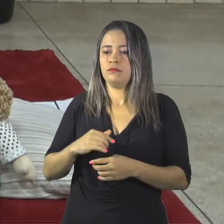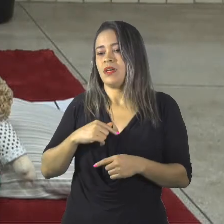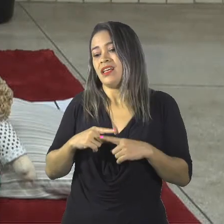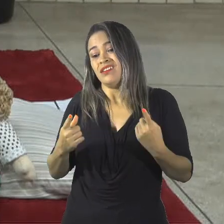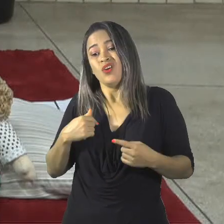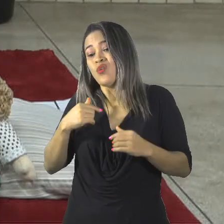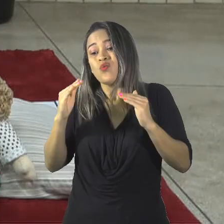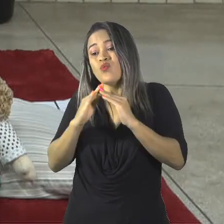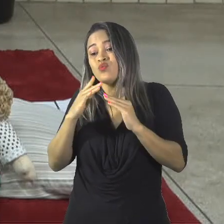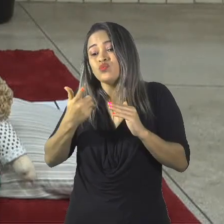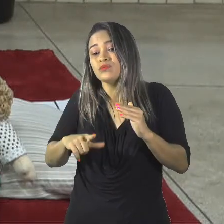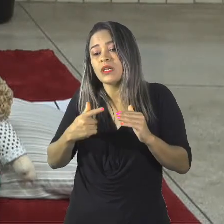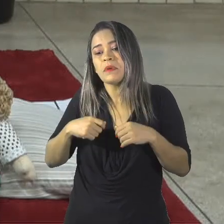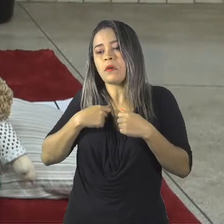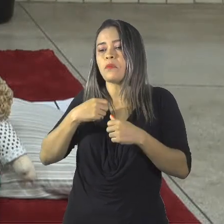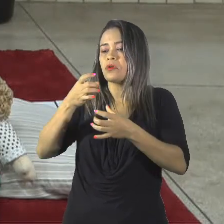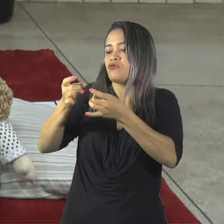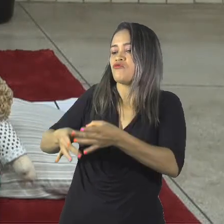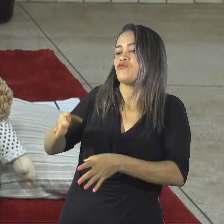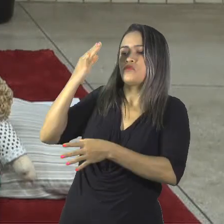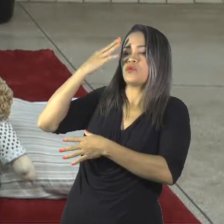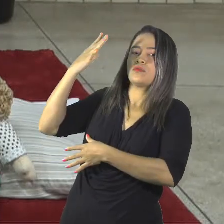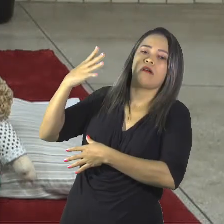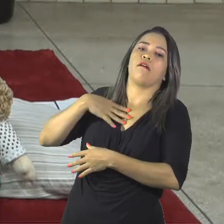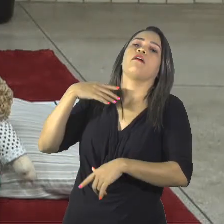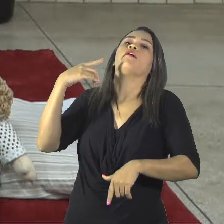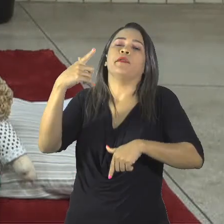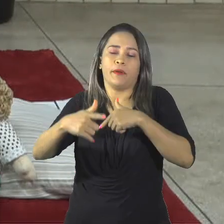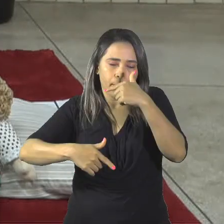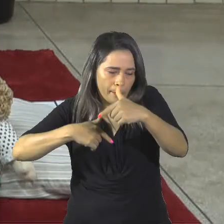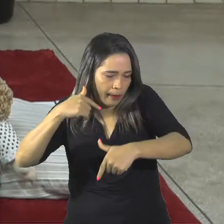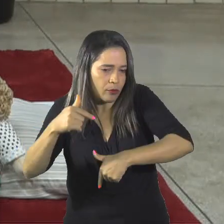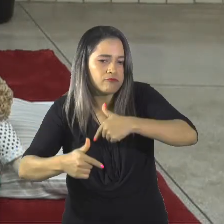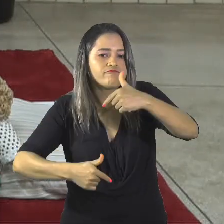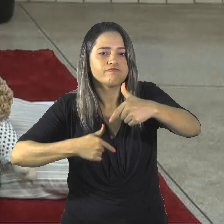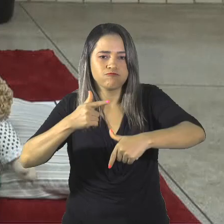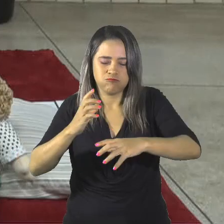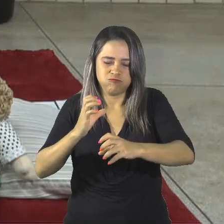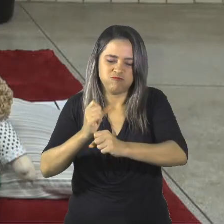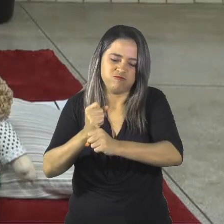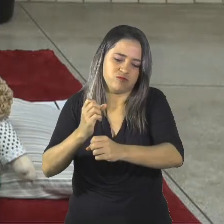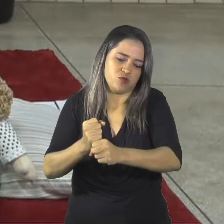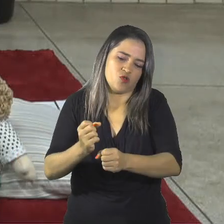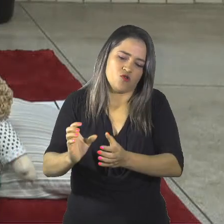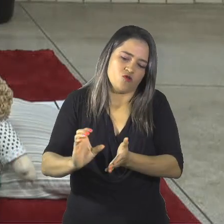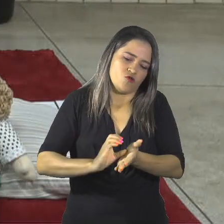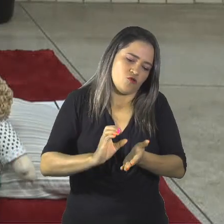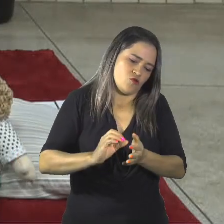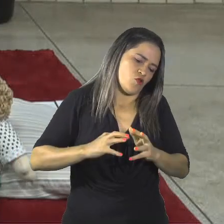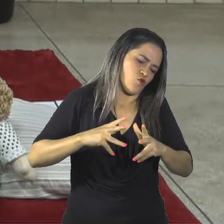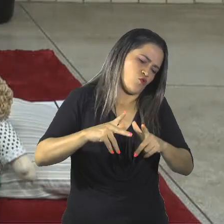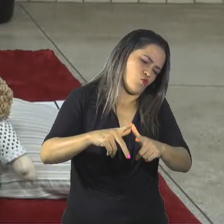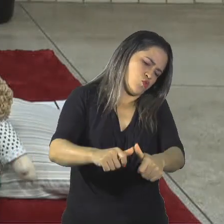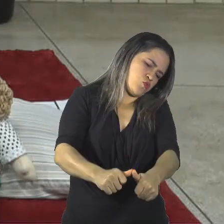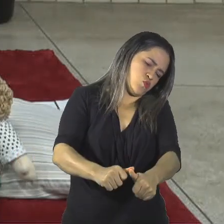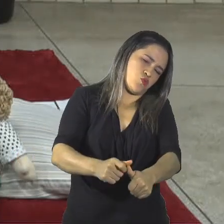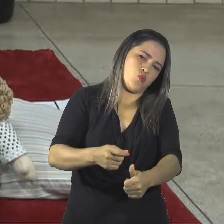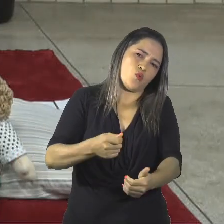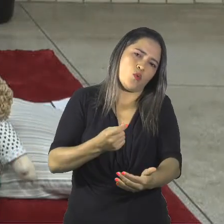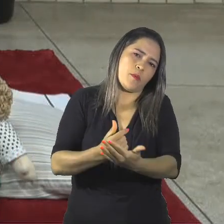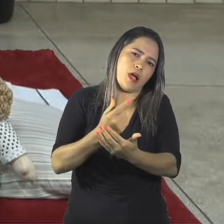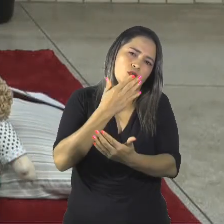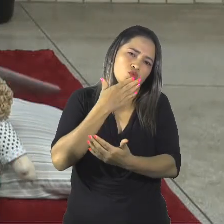desistir dos meus sonhos. Trabalhei, lutei, juntei todo o açúcar necessário. E aí eu fiz a